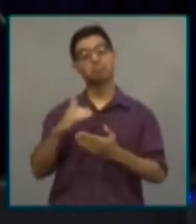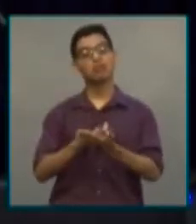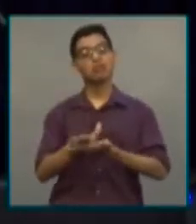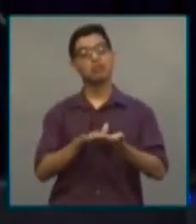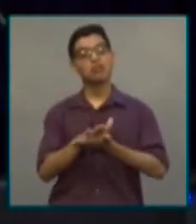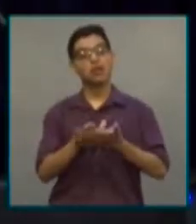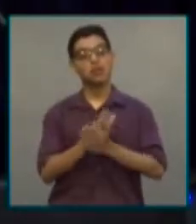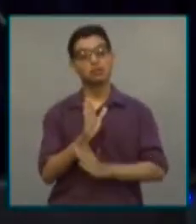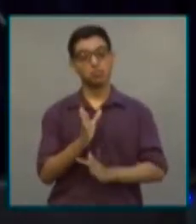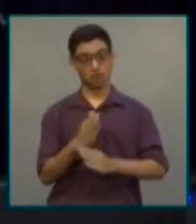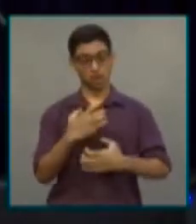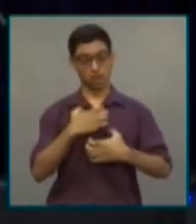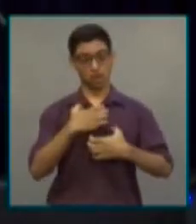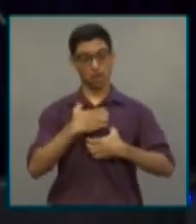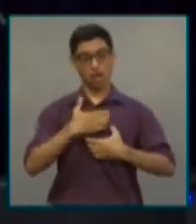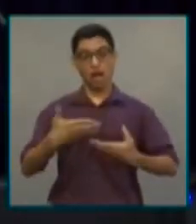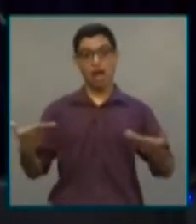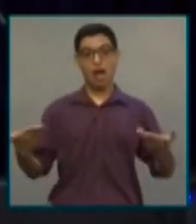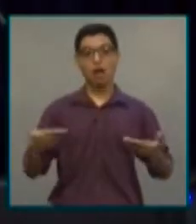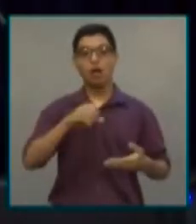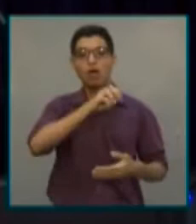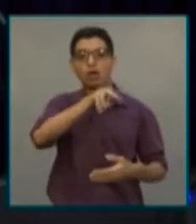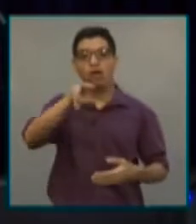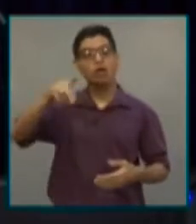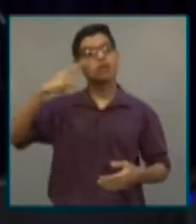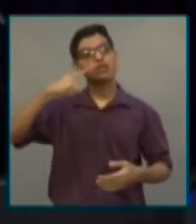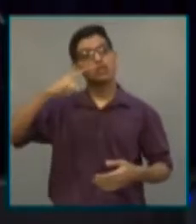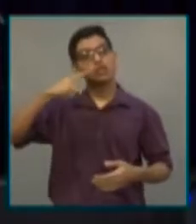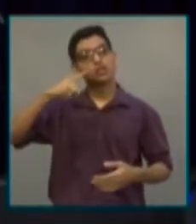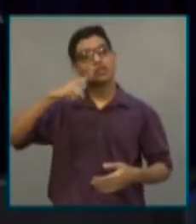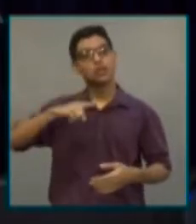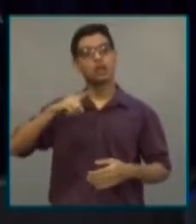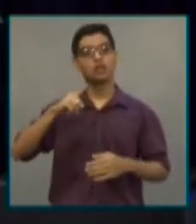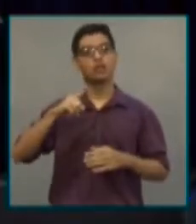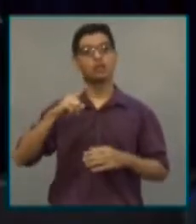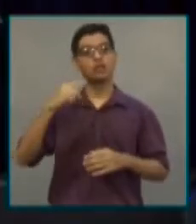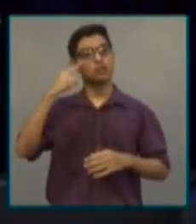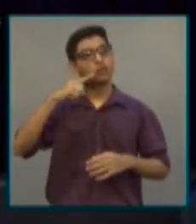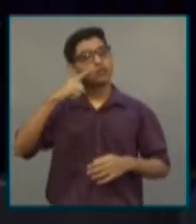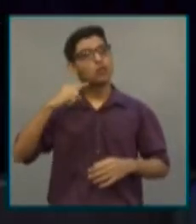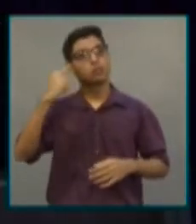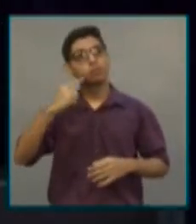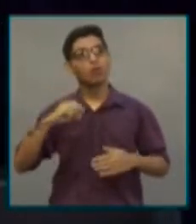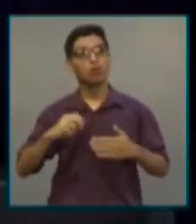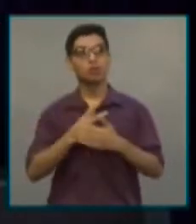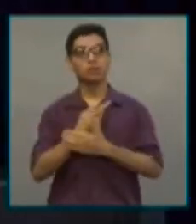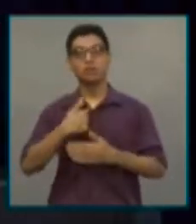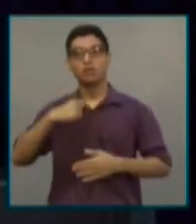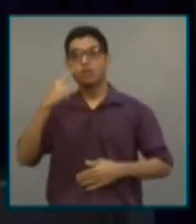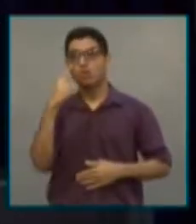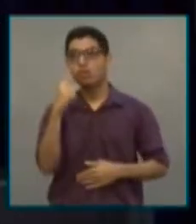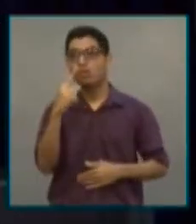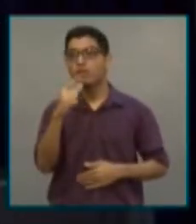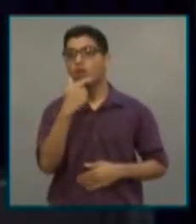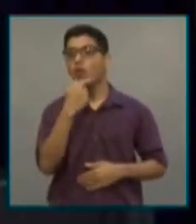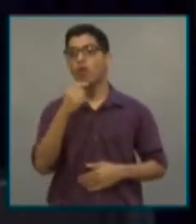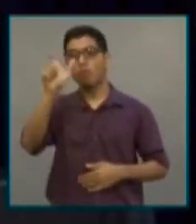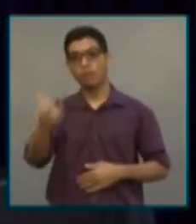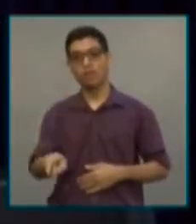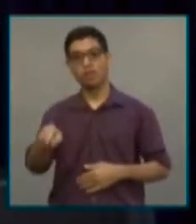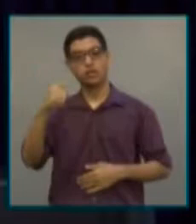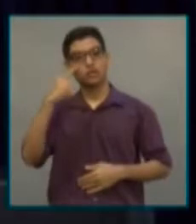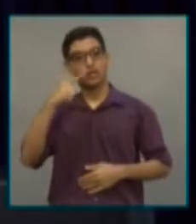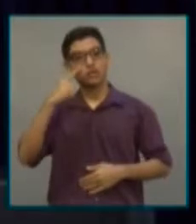chega até um estagiário do direito desrespeitando um advogado, isso não aconteceu da noite para o